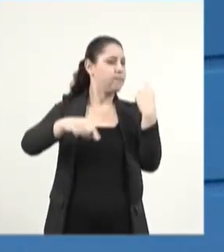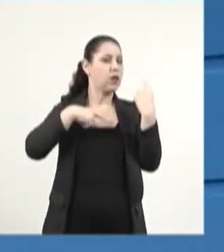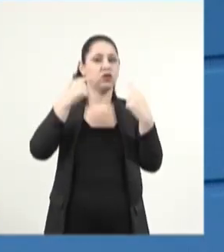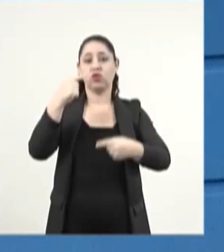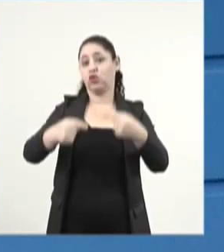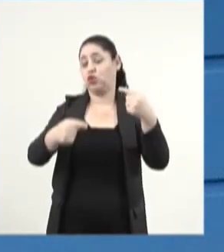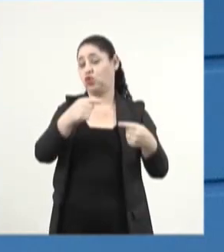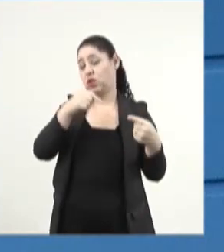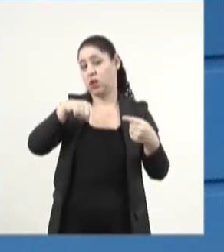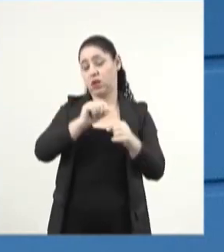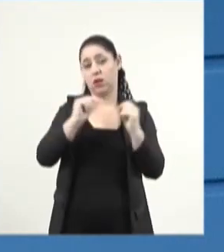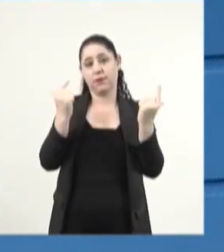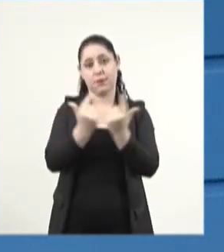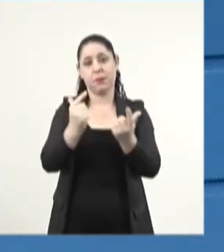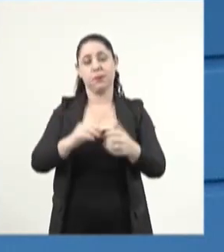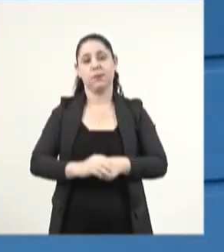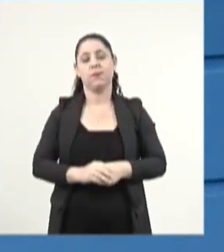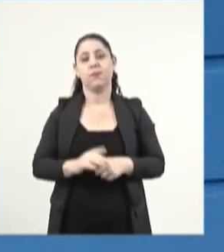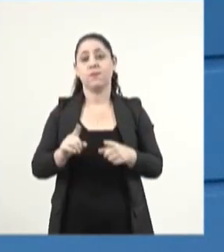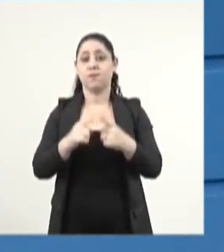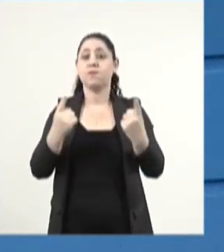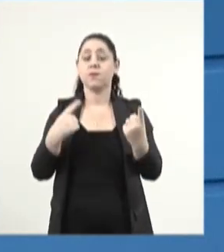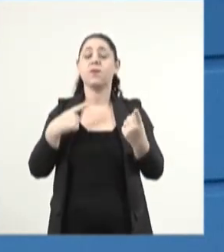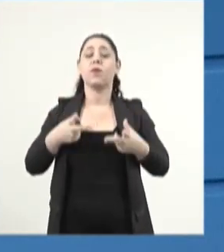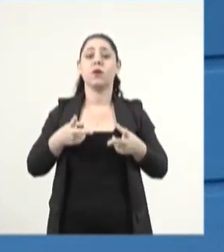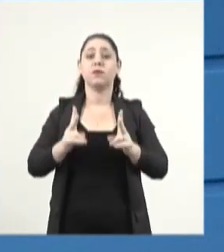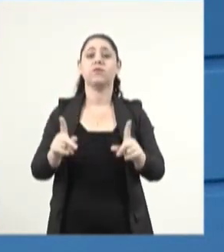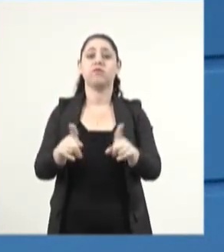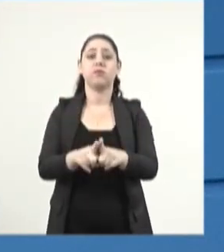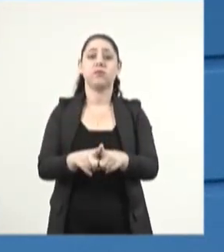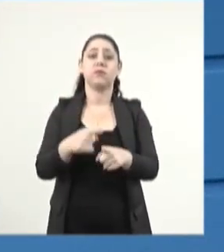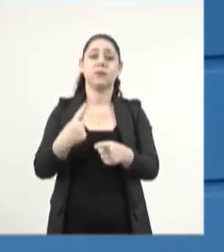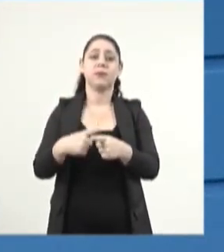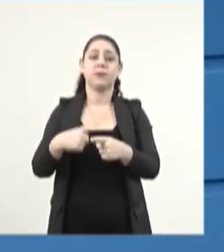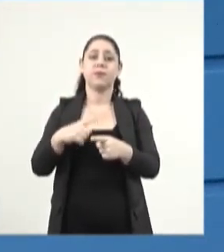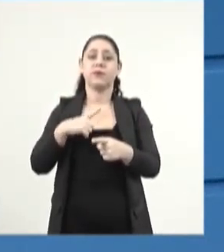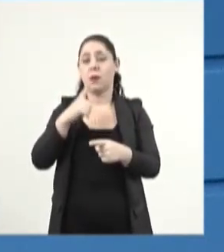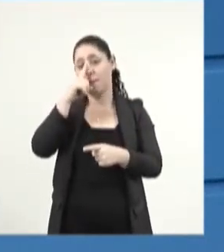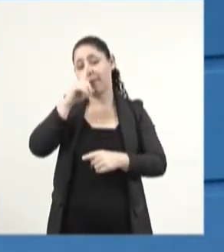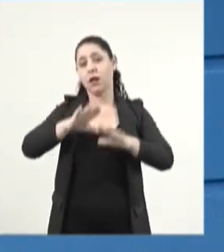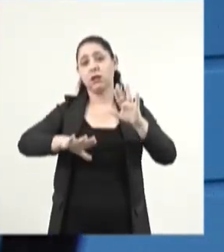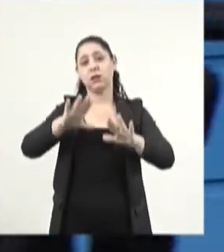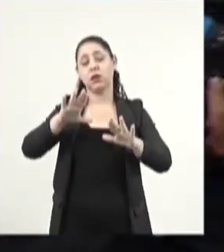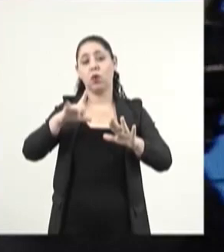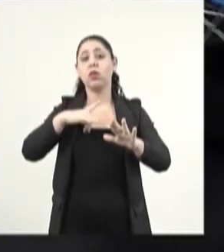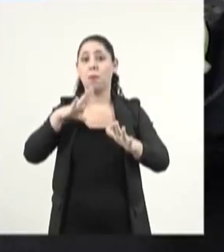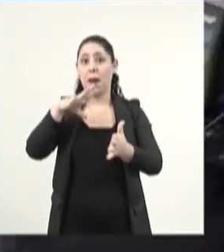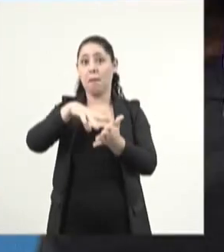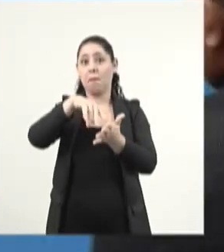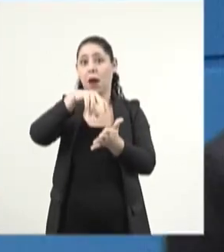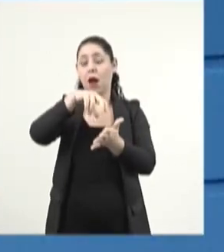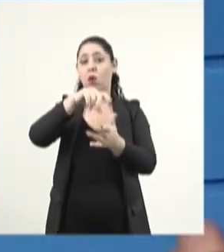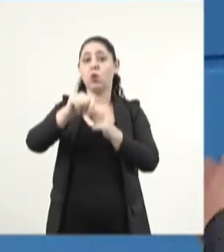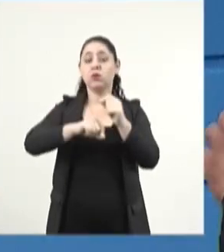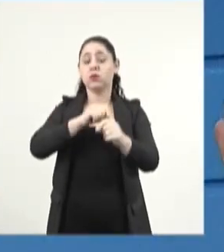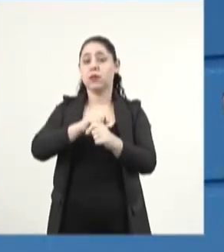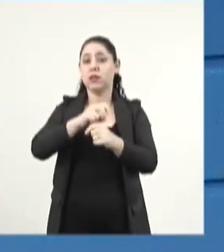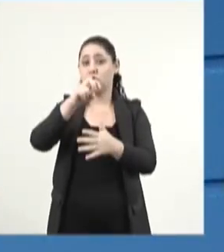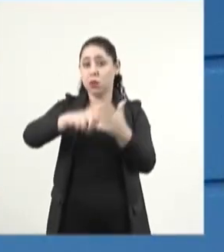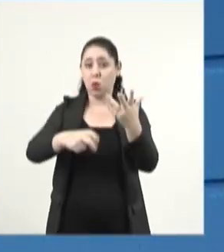já foi discutida, debatida nesta casa, mas manteve também, porque corria risco de ter até uma punição por